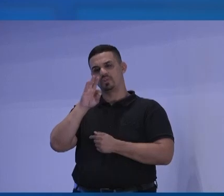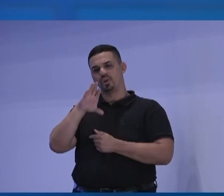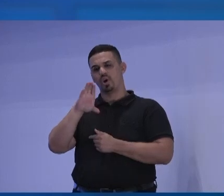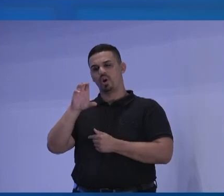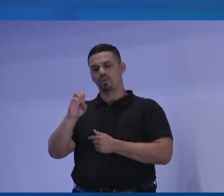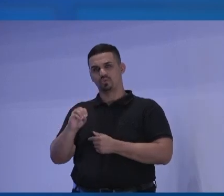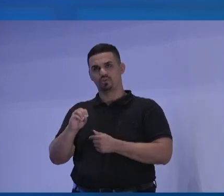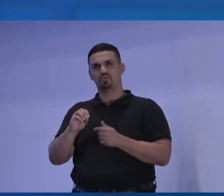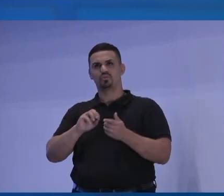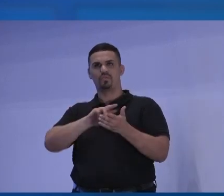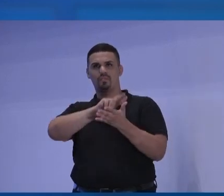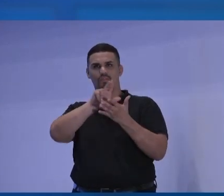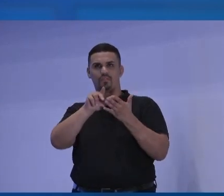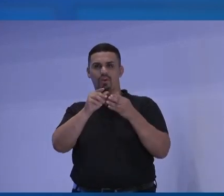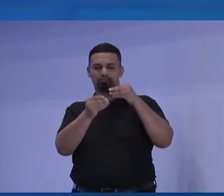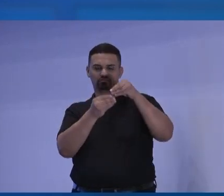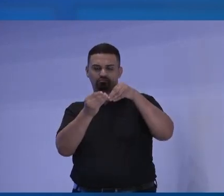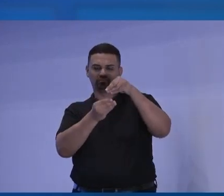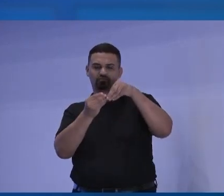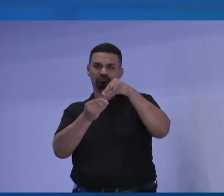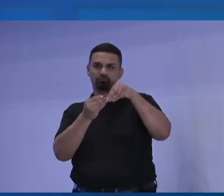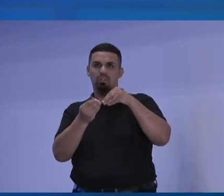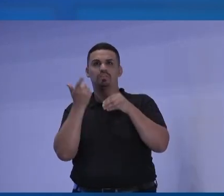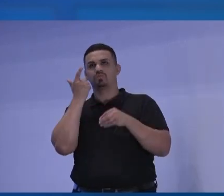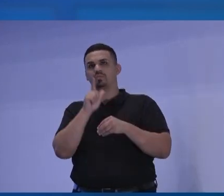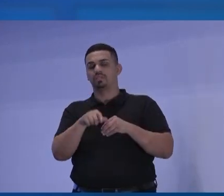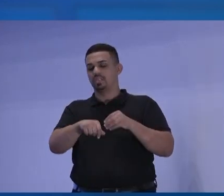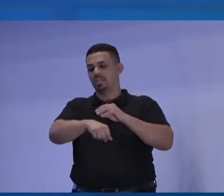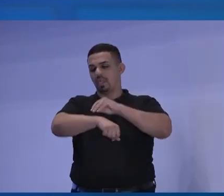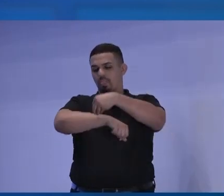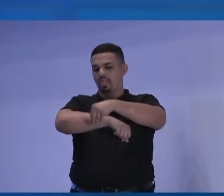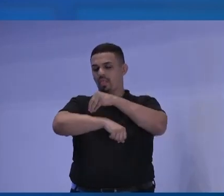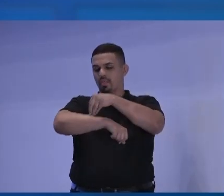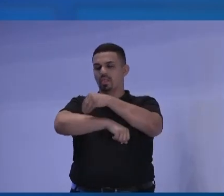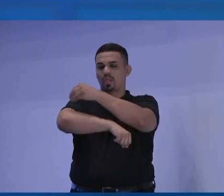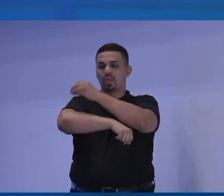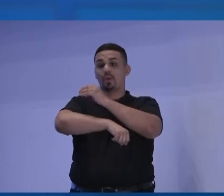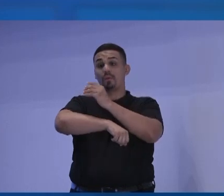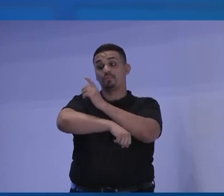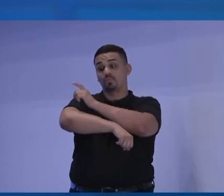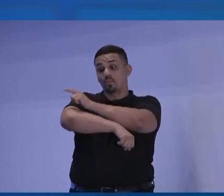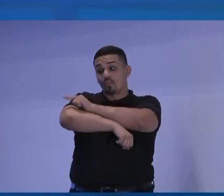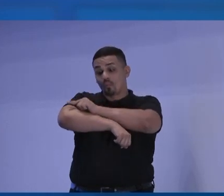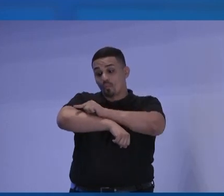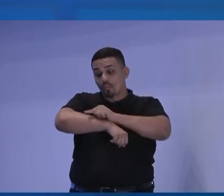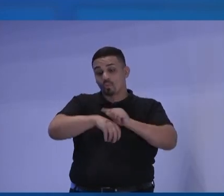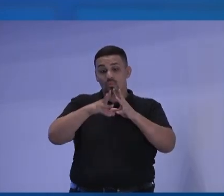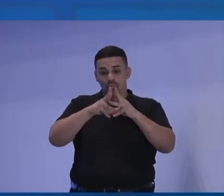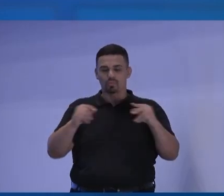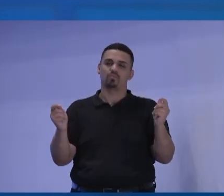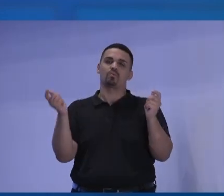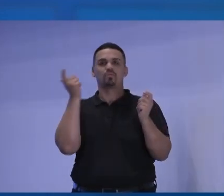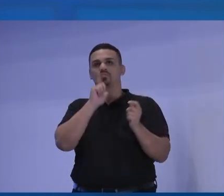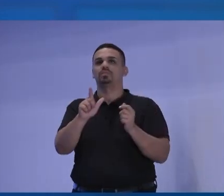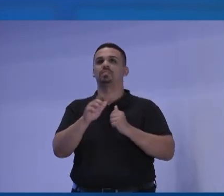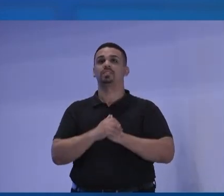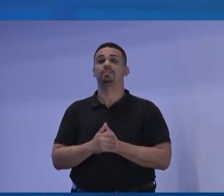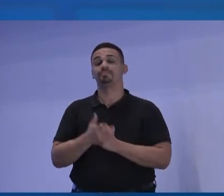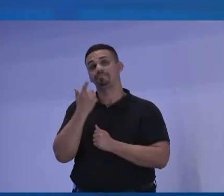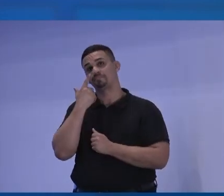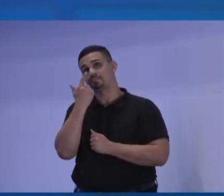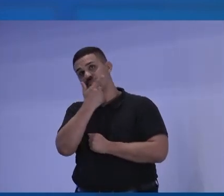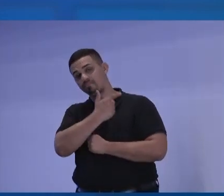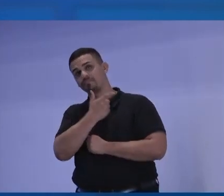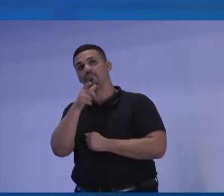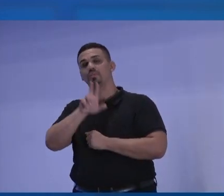completamente. Aqui no Brasil, a cartela passou a ser adotada a partir da década de 90. Então, a gente vê que é relativamente recente, né, o uso